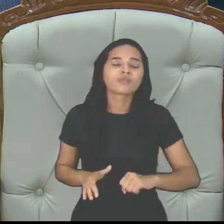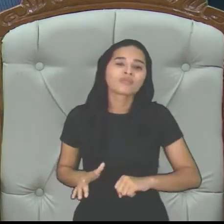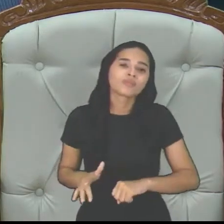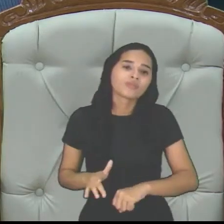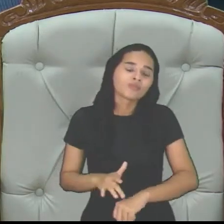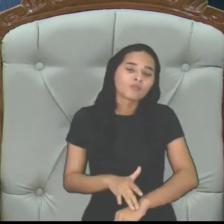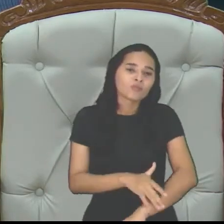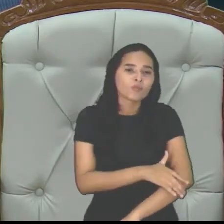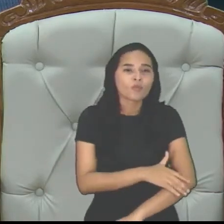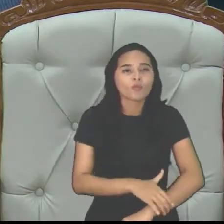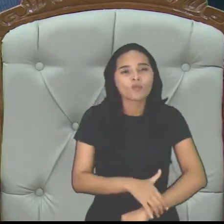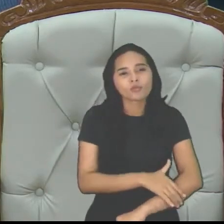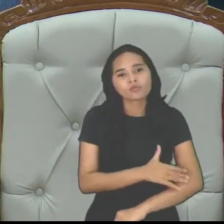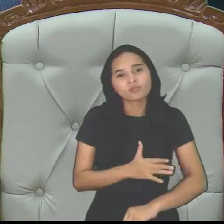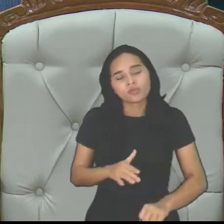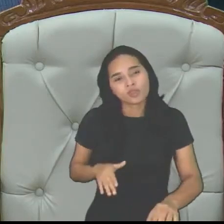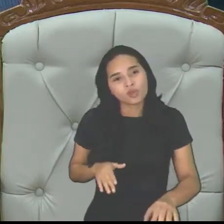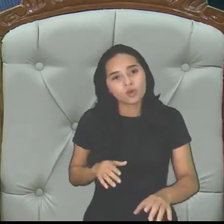se recolhem,